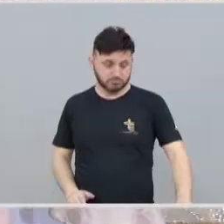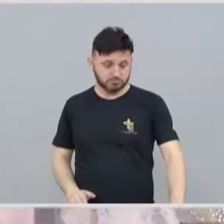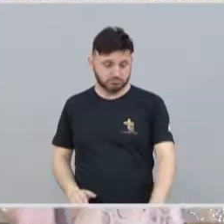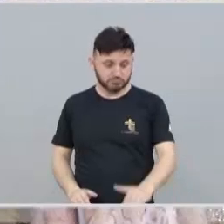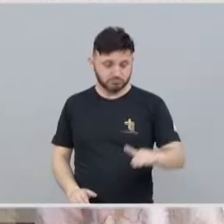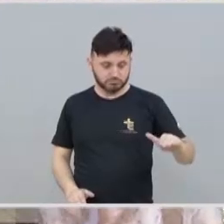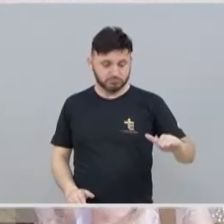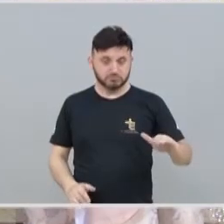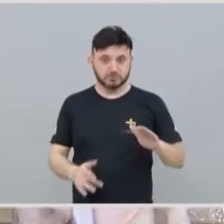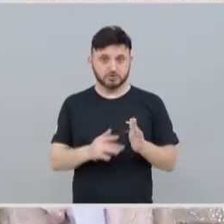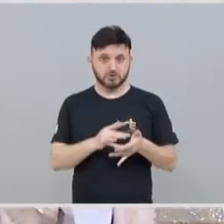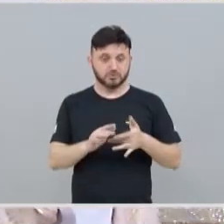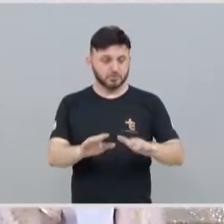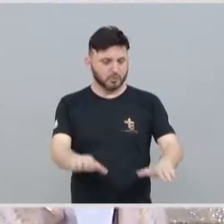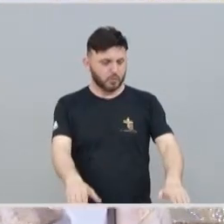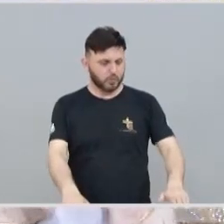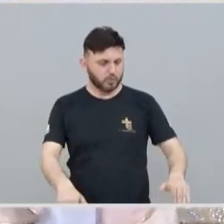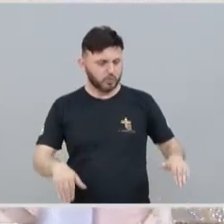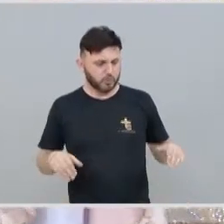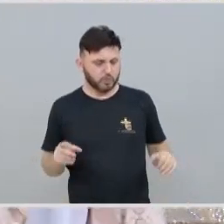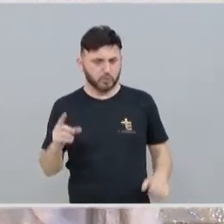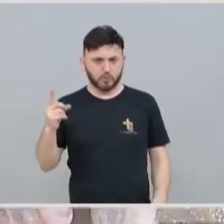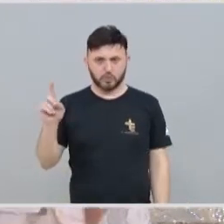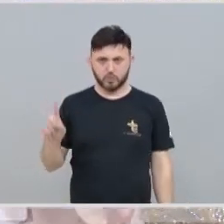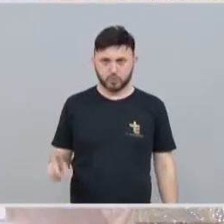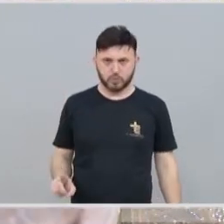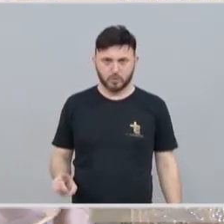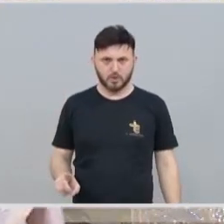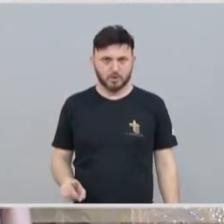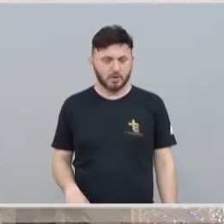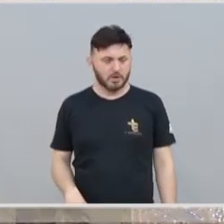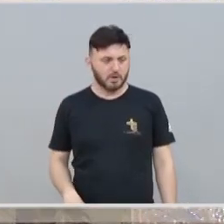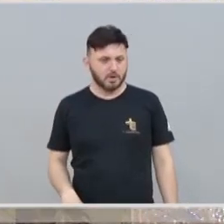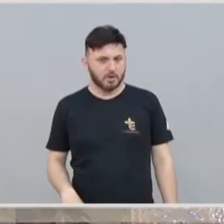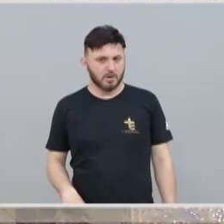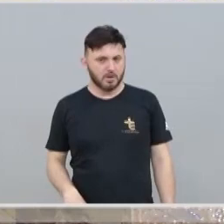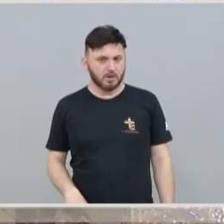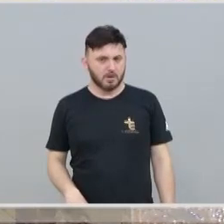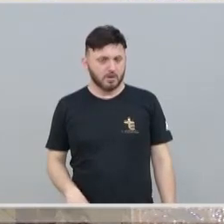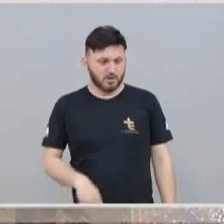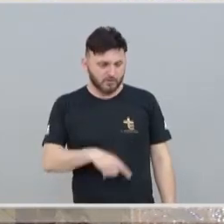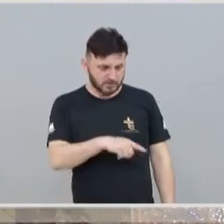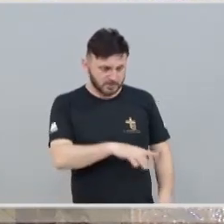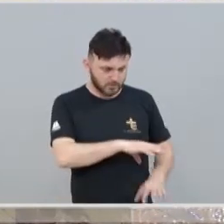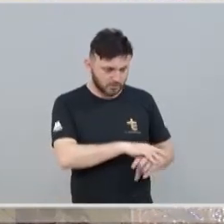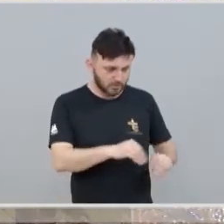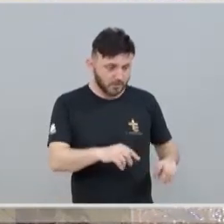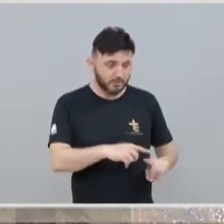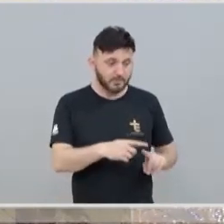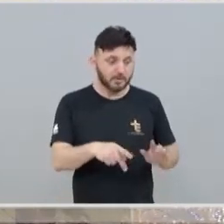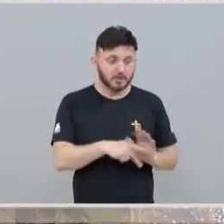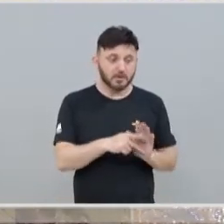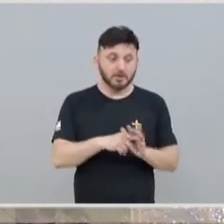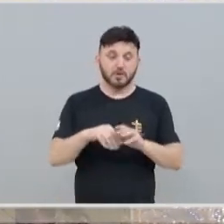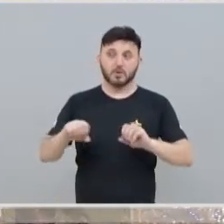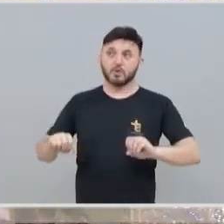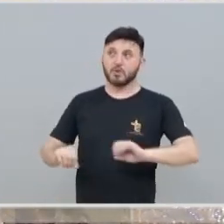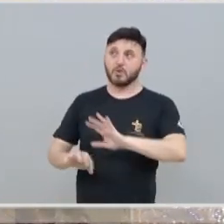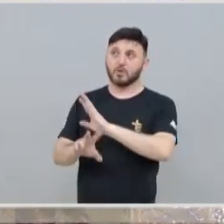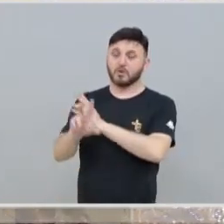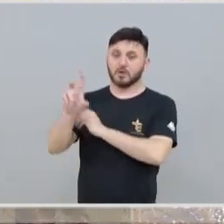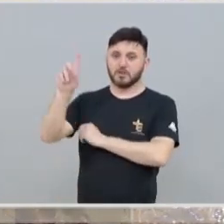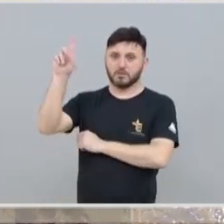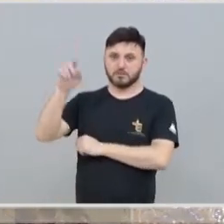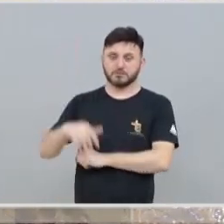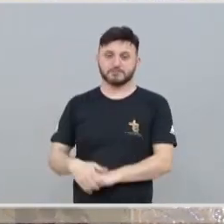não foi ele nem os avós mas para a glória de deus segundo ponto da minha família siga o